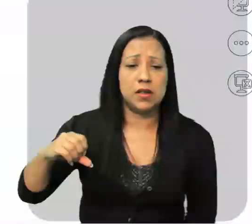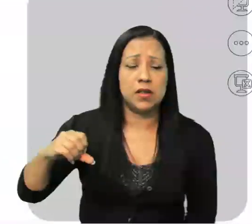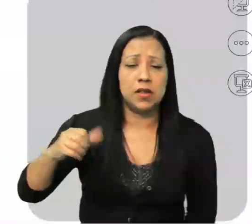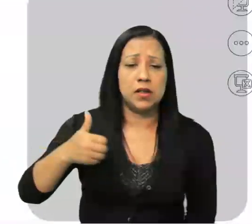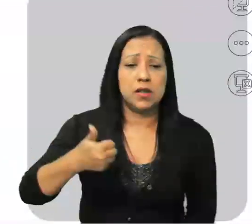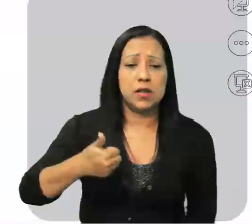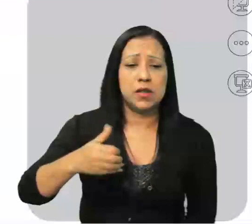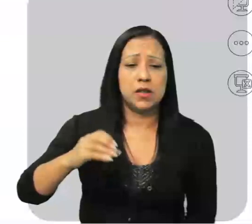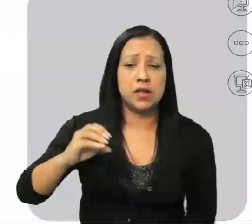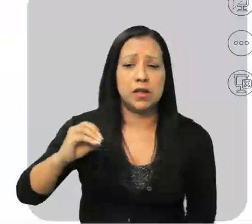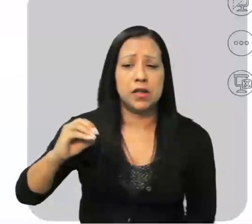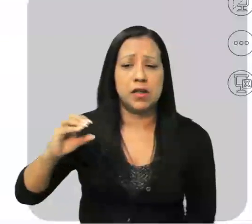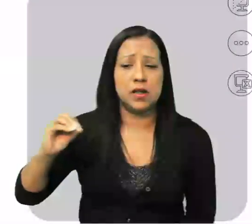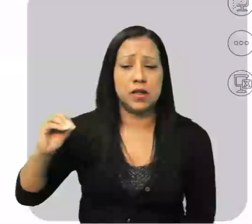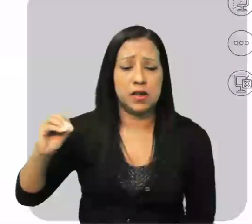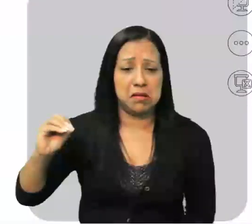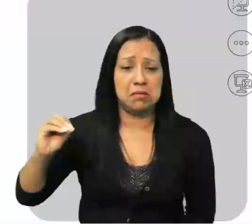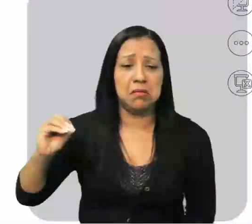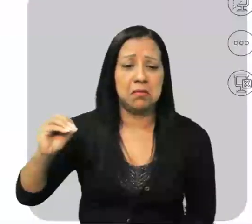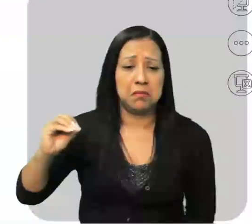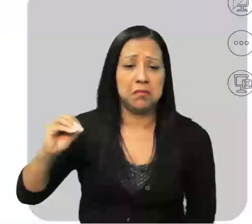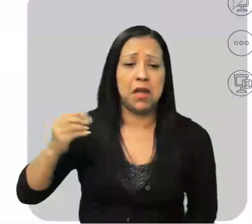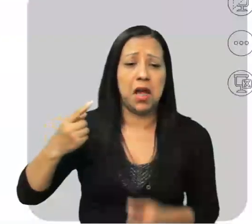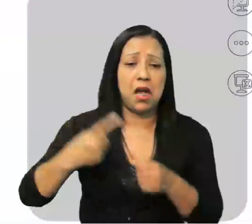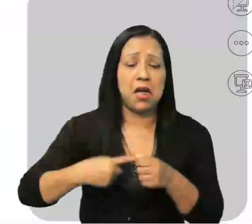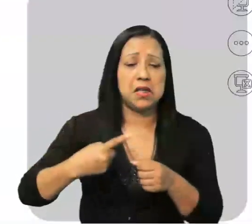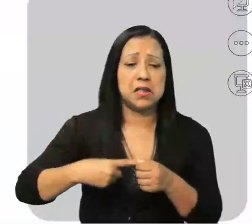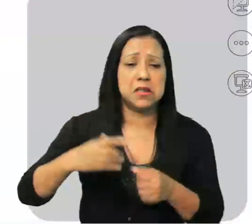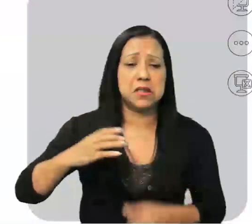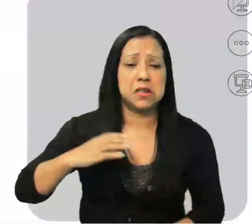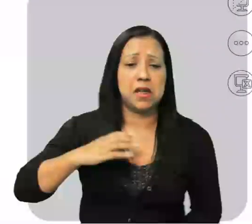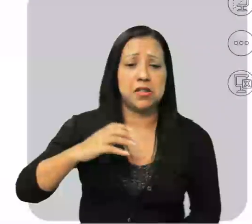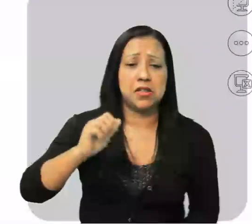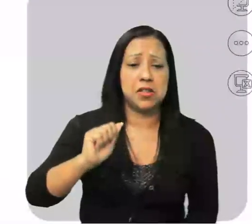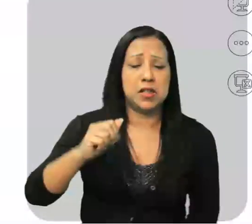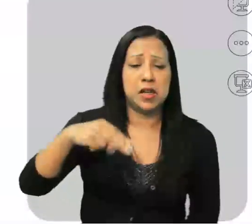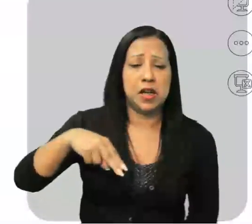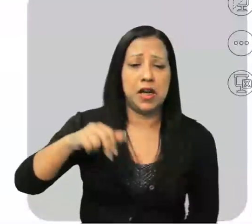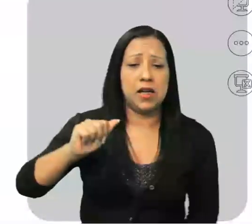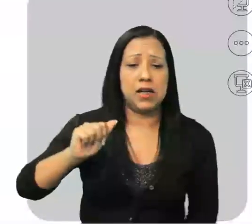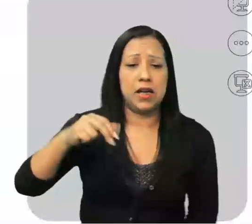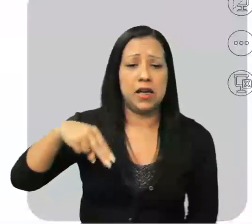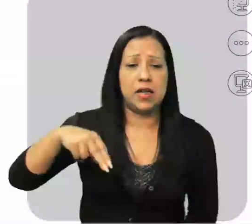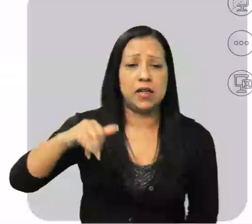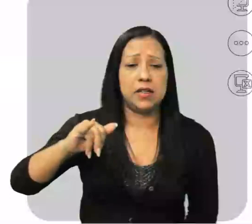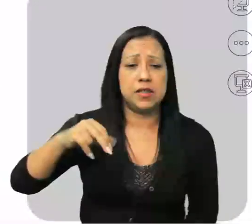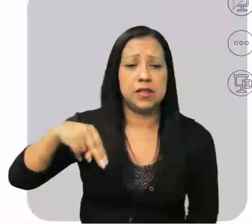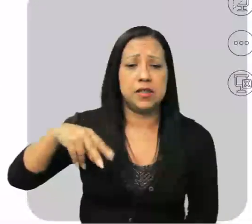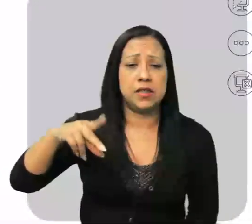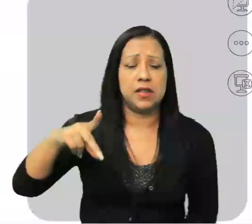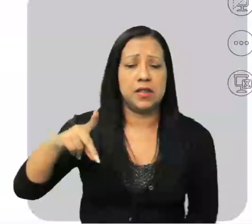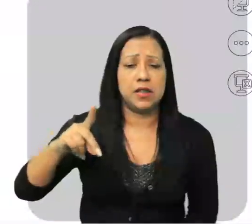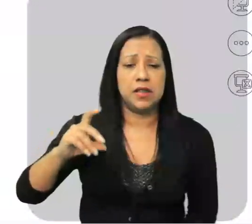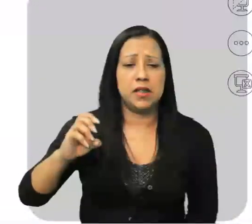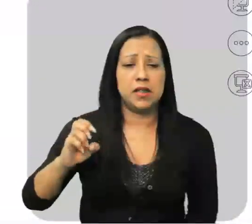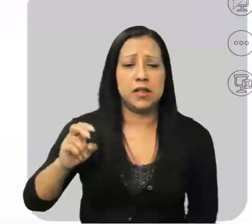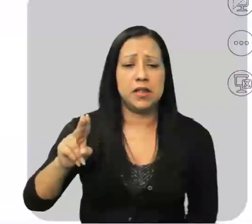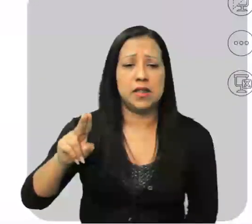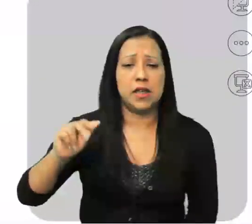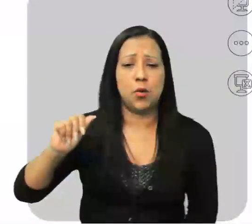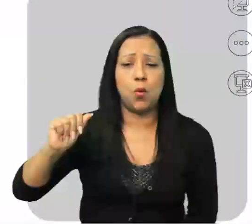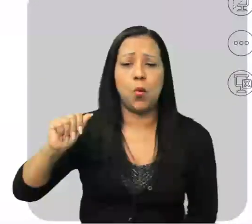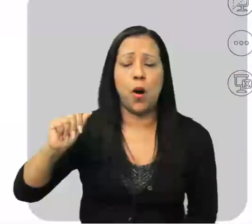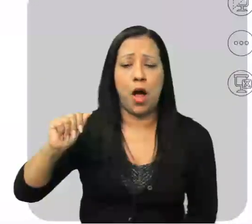Guararapes, Pernambuco. E o último colocado no Brasil, Ananindeua, no Pará.